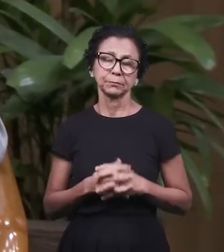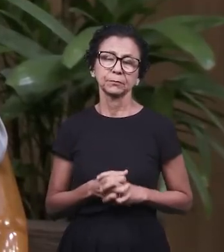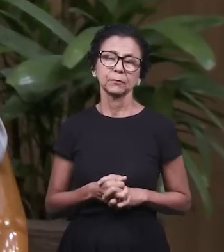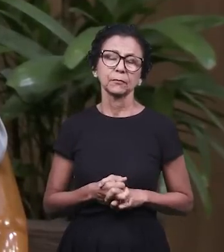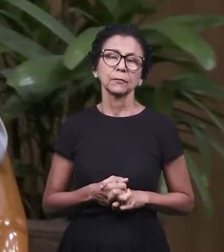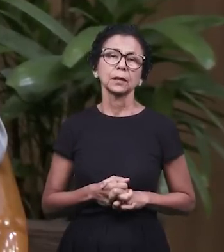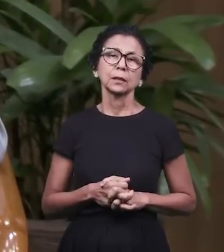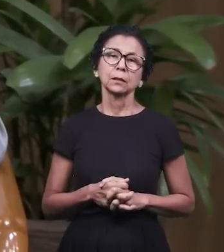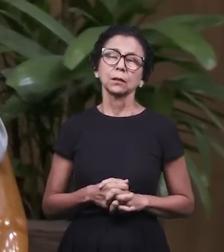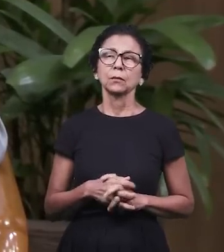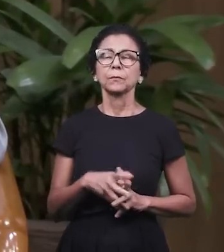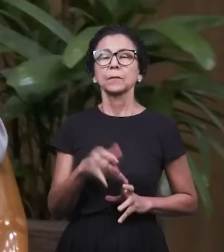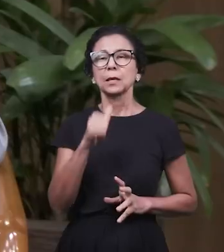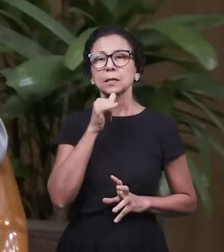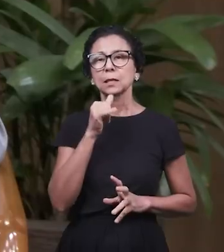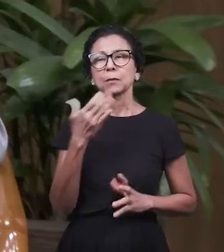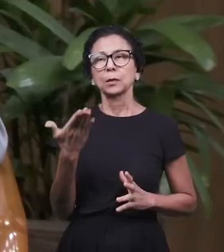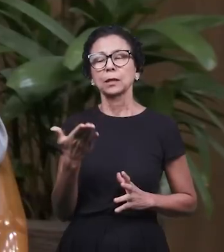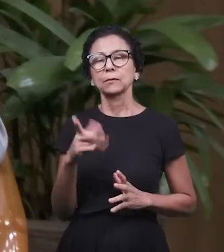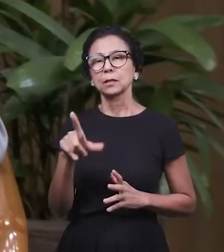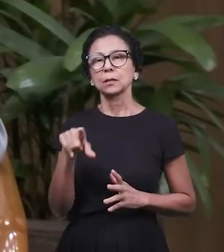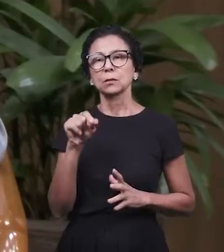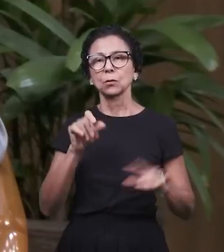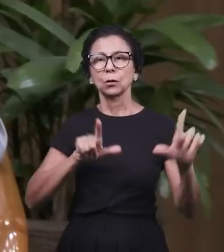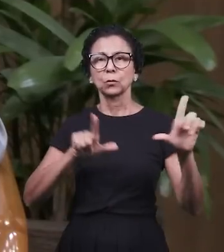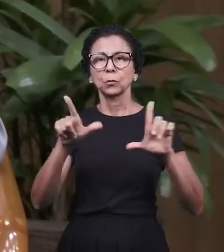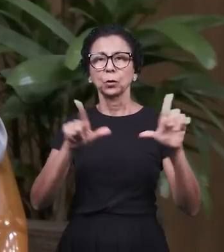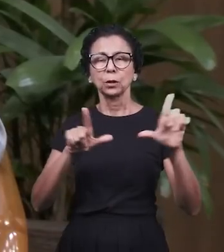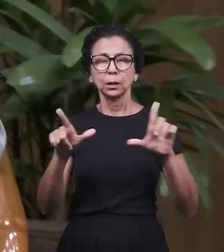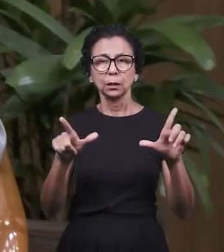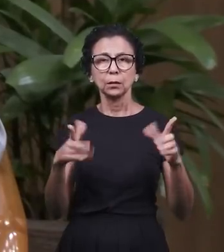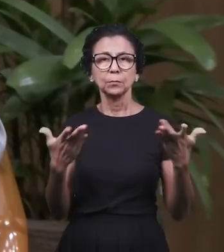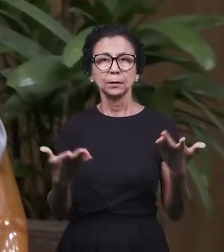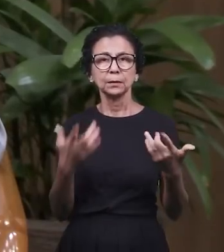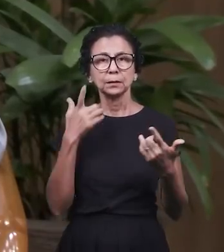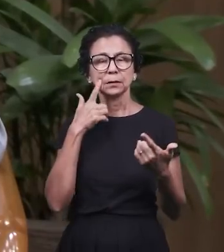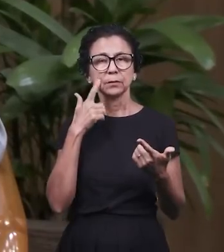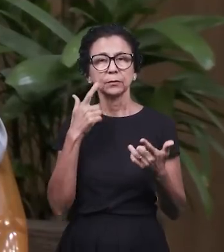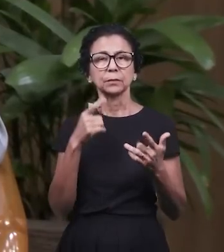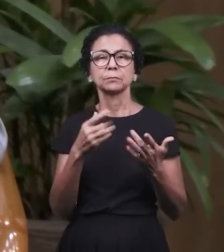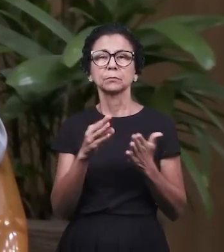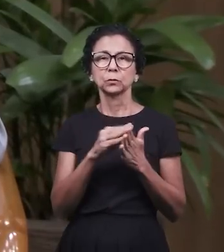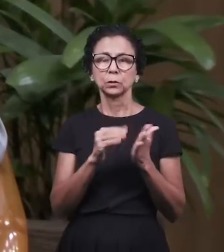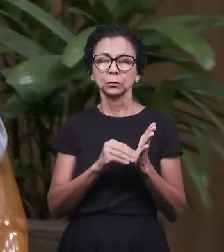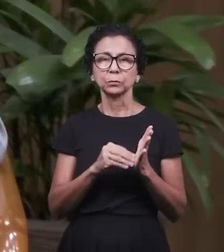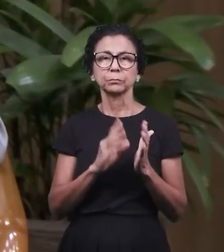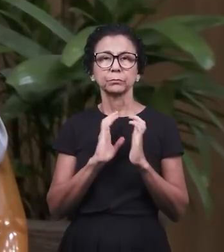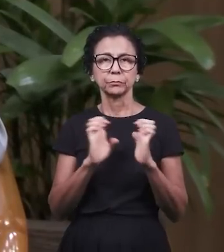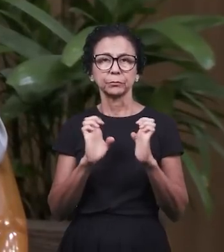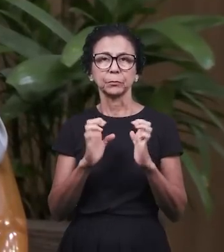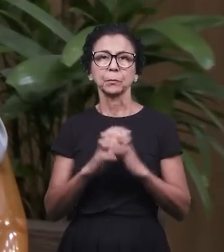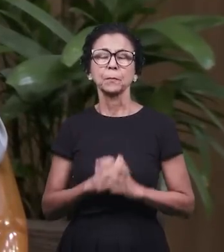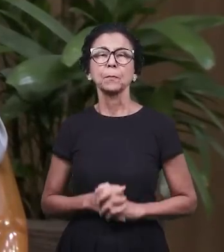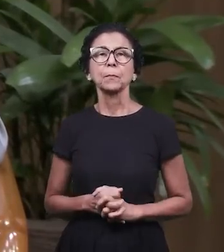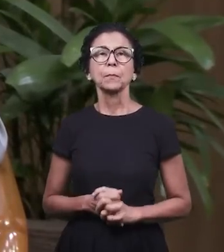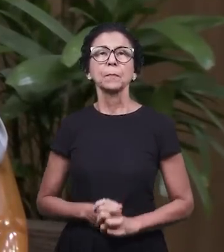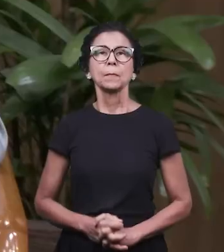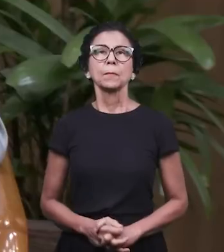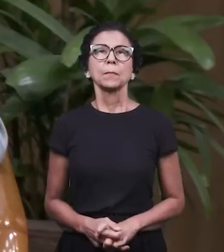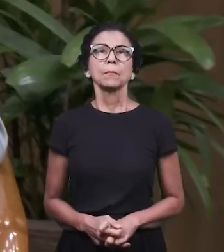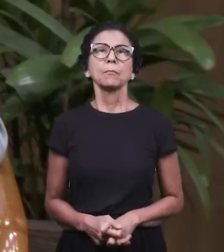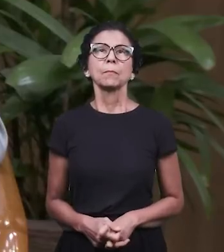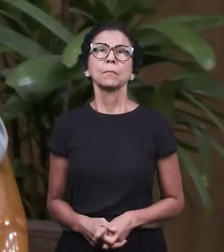Maranata, vão ser oferecidos ali também outros conteúdos evangélicos. E ali nesse contexto, eu estava com algumas pessoas que são